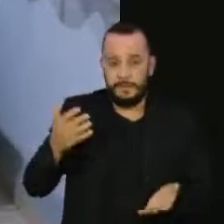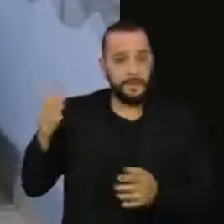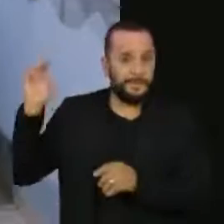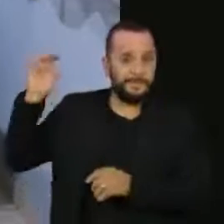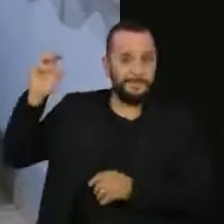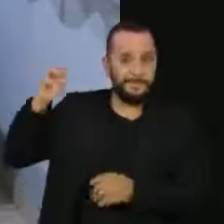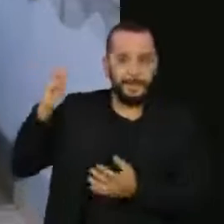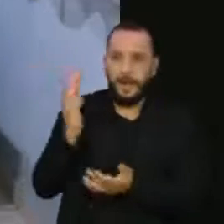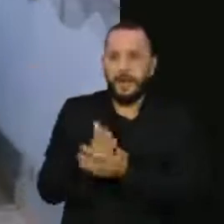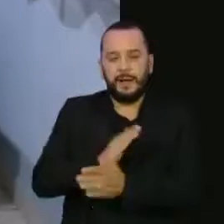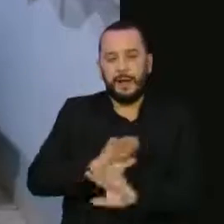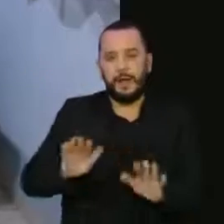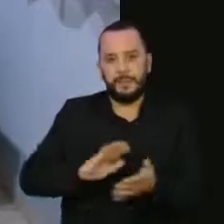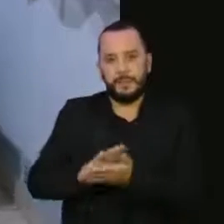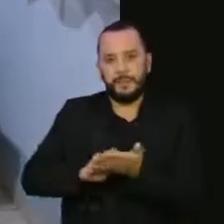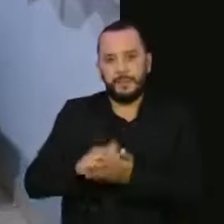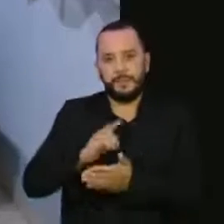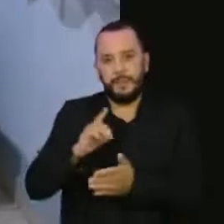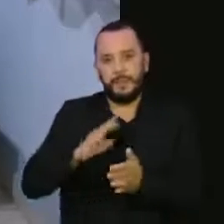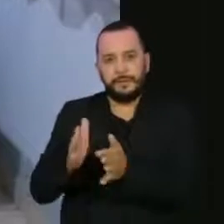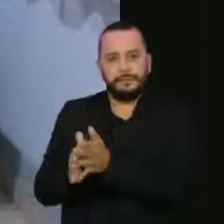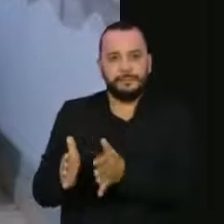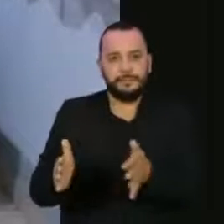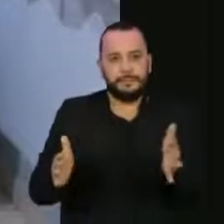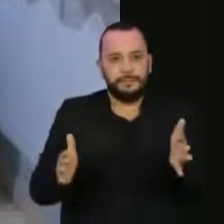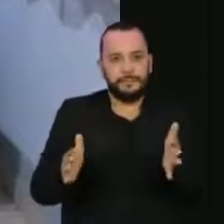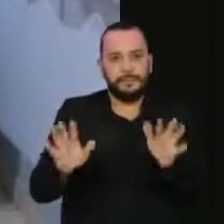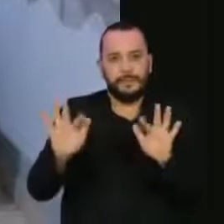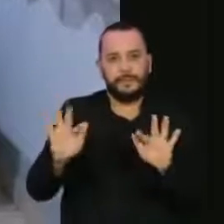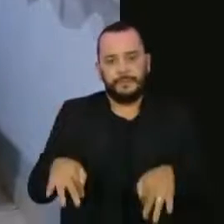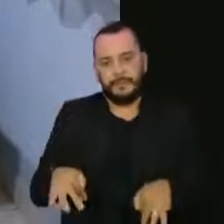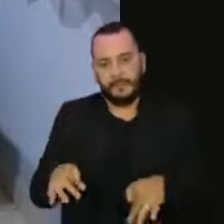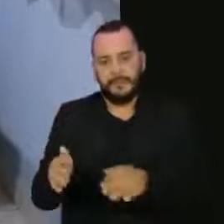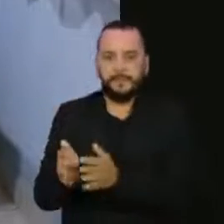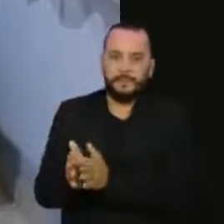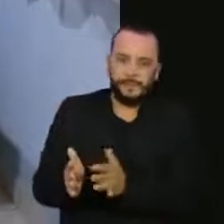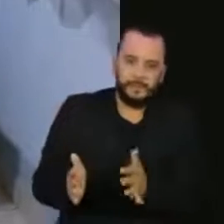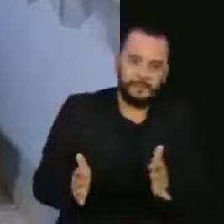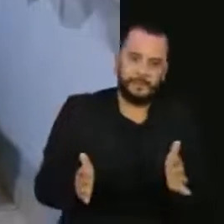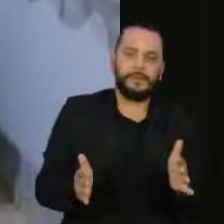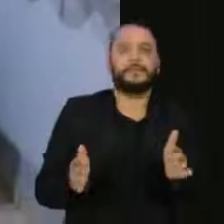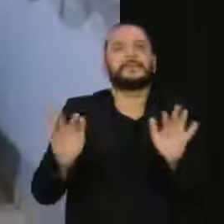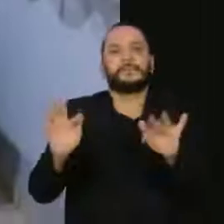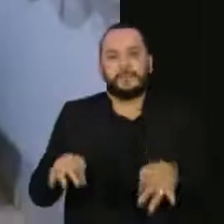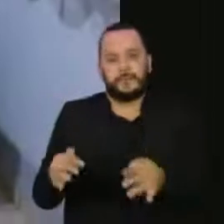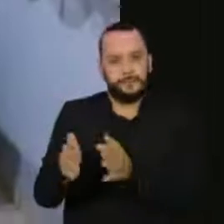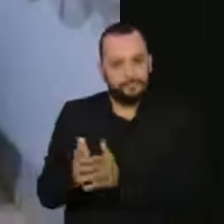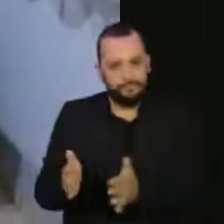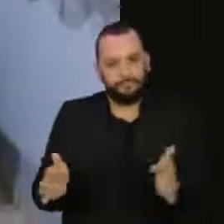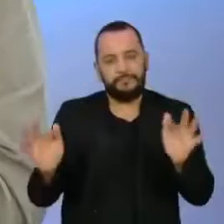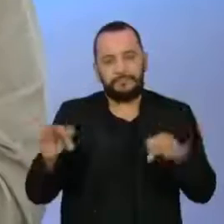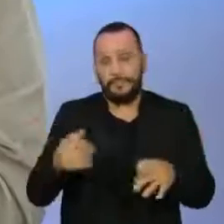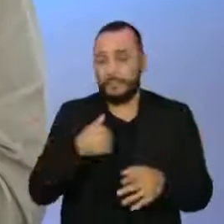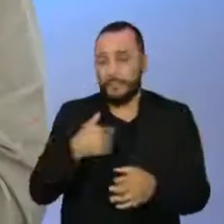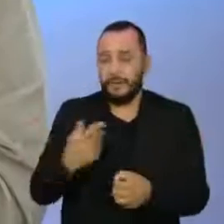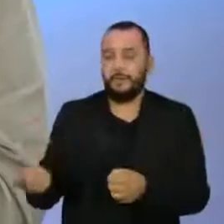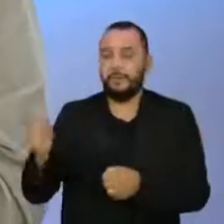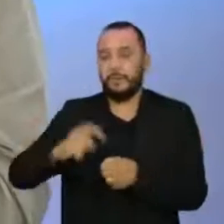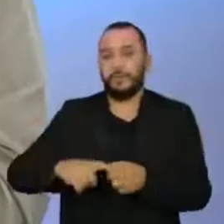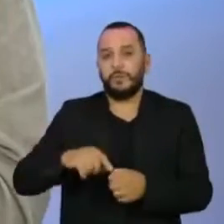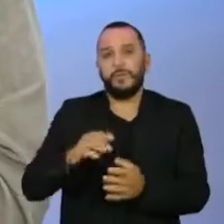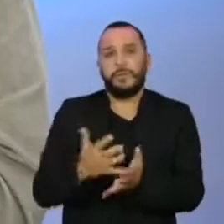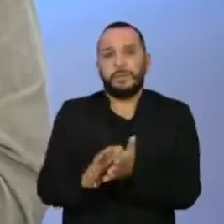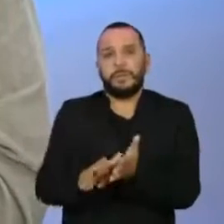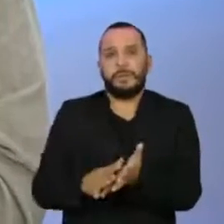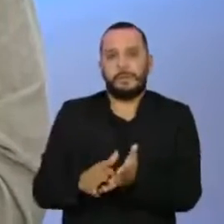ele termina, ele começa de novo. Então, o samba voltou para a Lapa, voltou com outras vozes, voltou através de